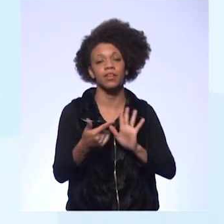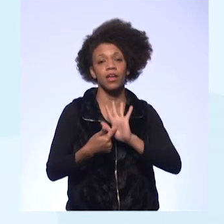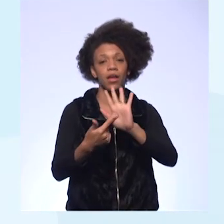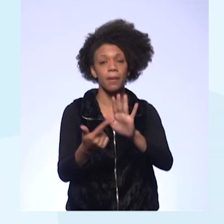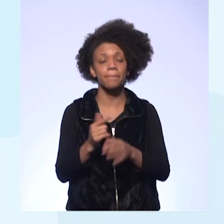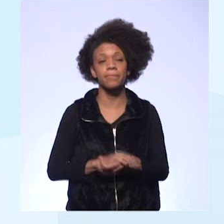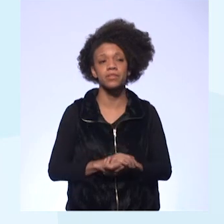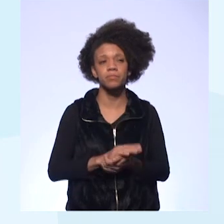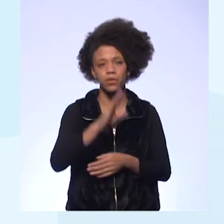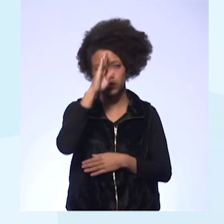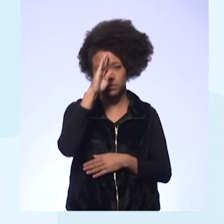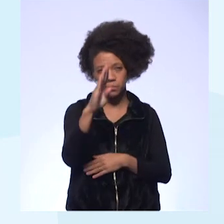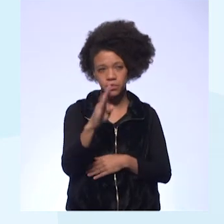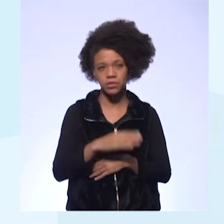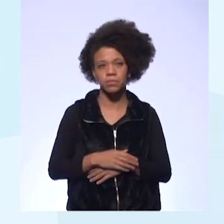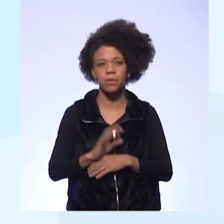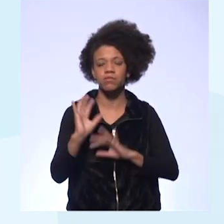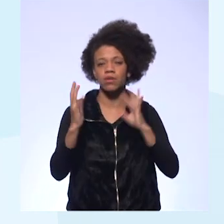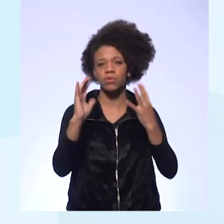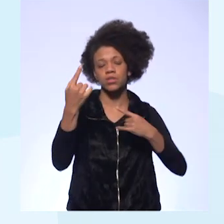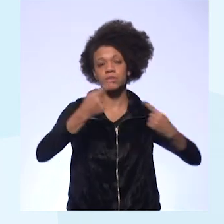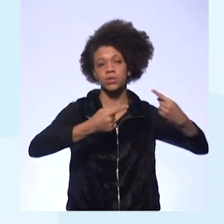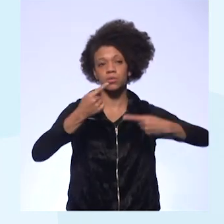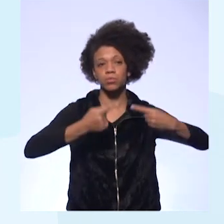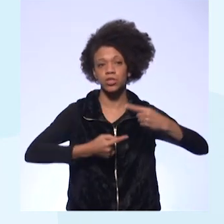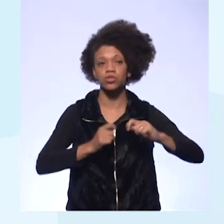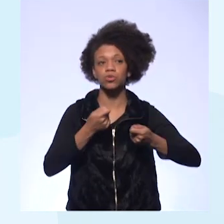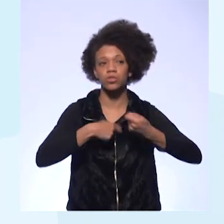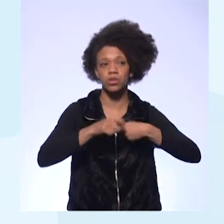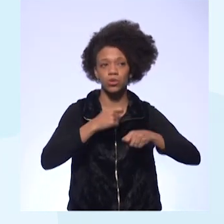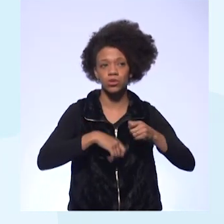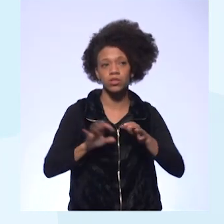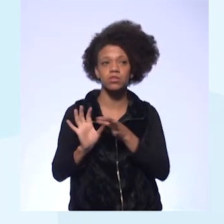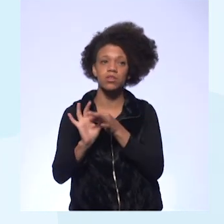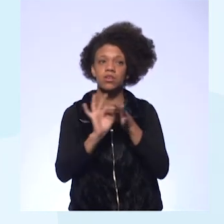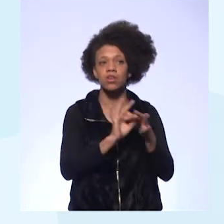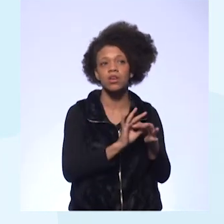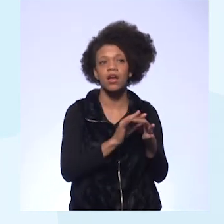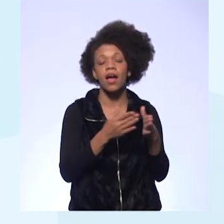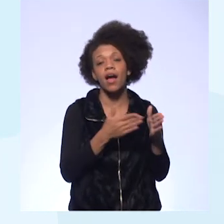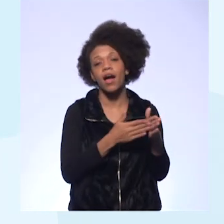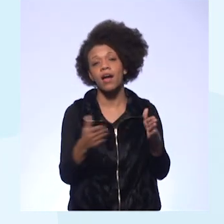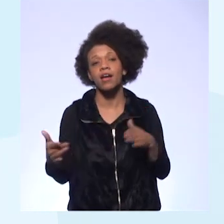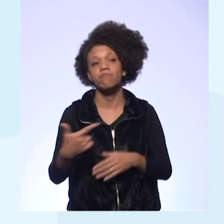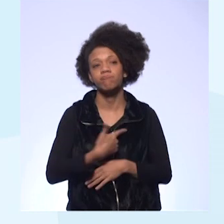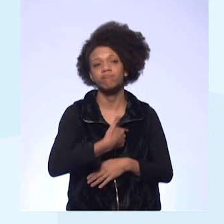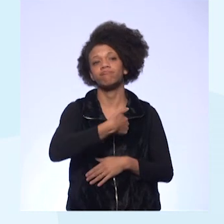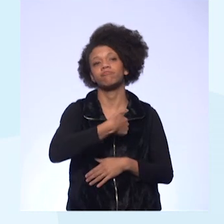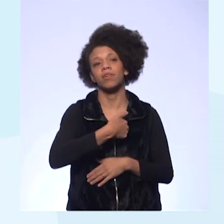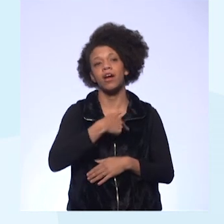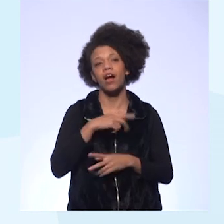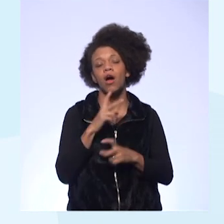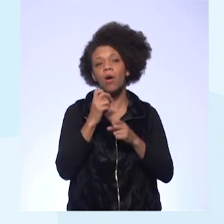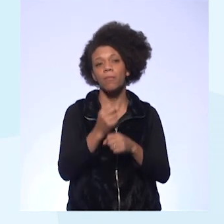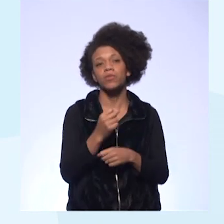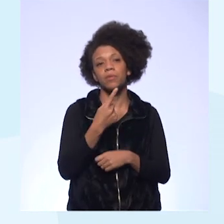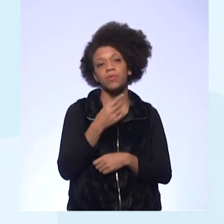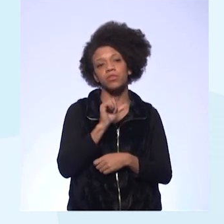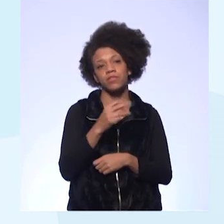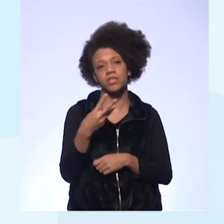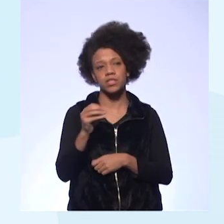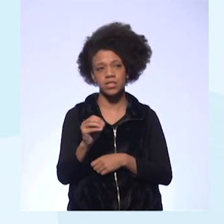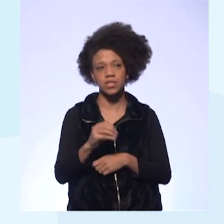Apresentar os principais eventos políticos e econômicos relacionados à ascensão de Getúlio Vargas ao poder em